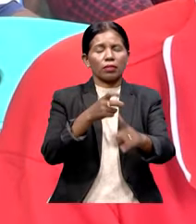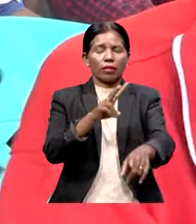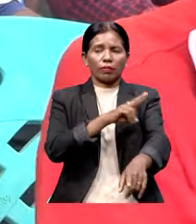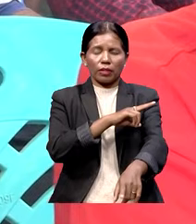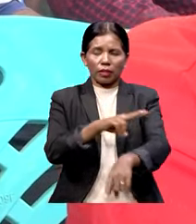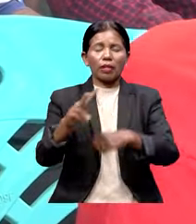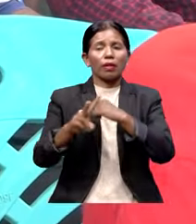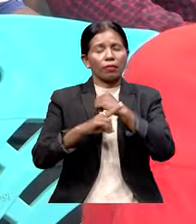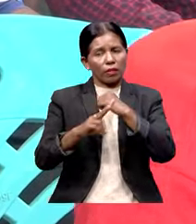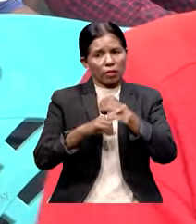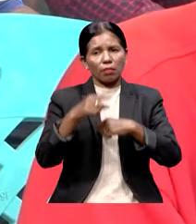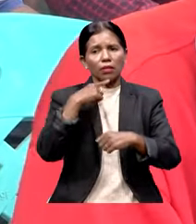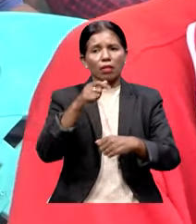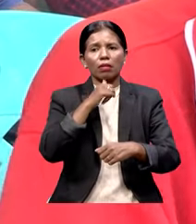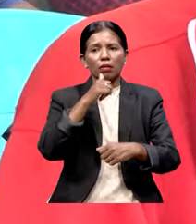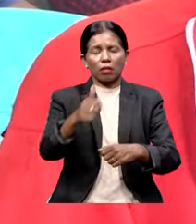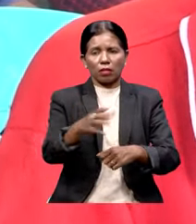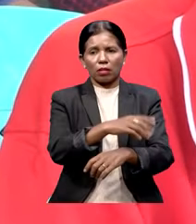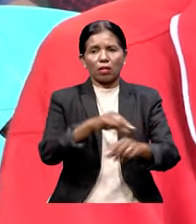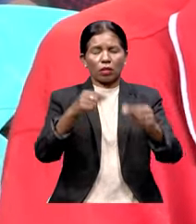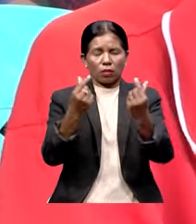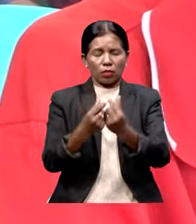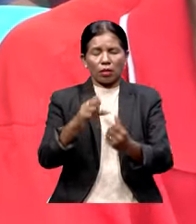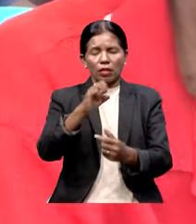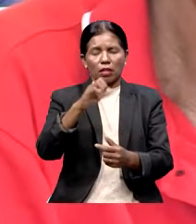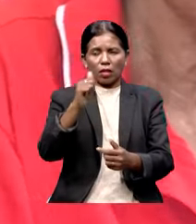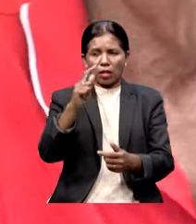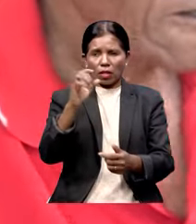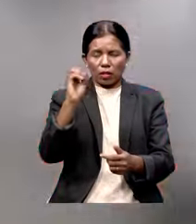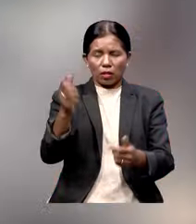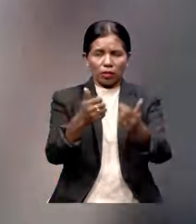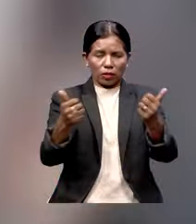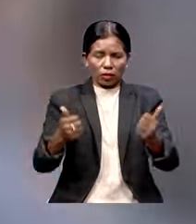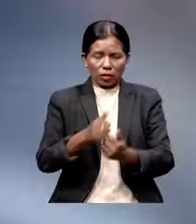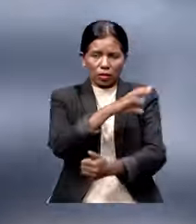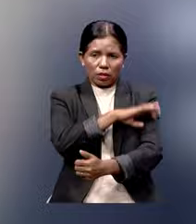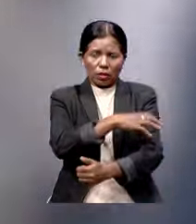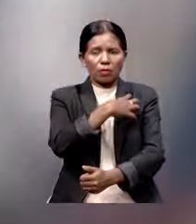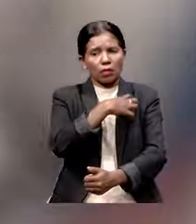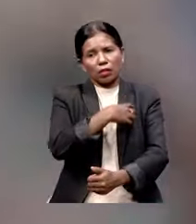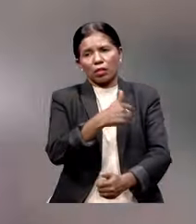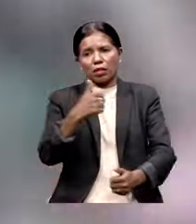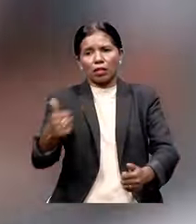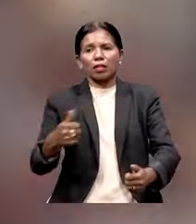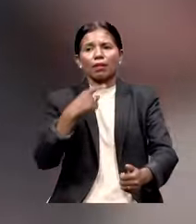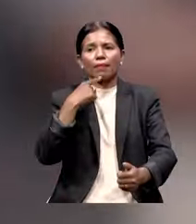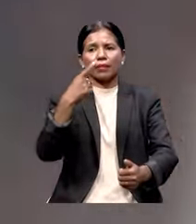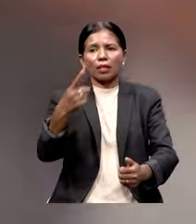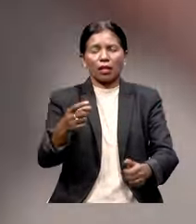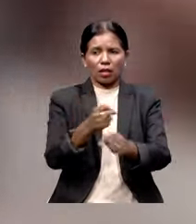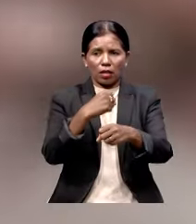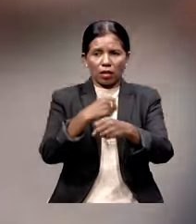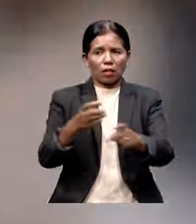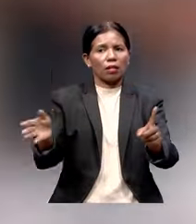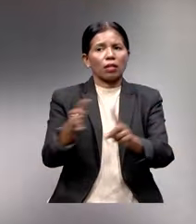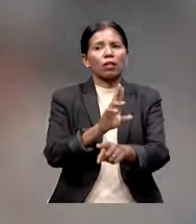zeka baretu lamenta o atuação equipa si atou no mos autoridade segurança polícia balum ne be alegadamente halo agressão